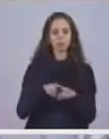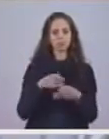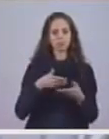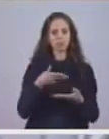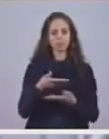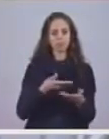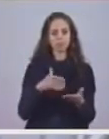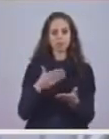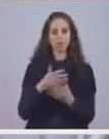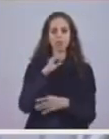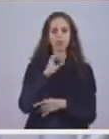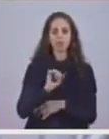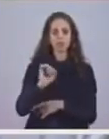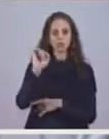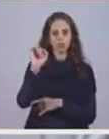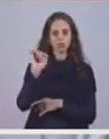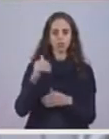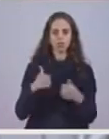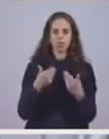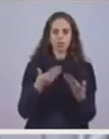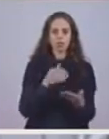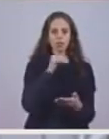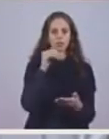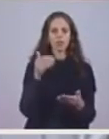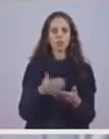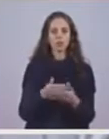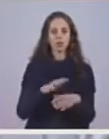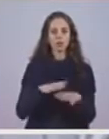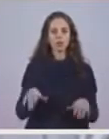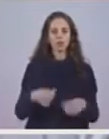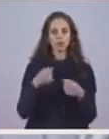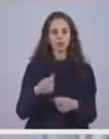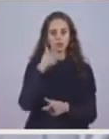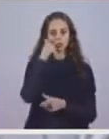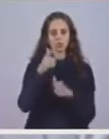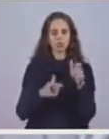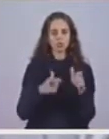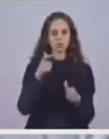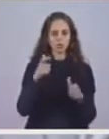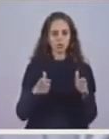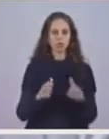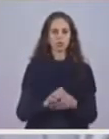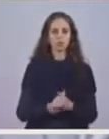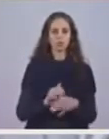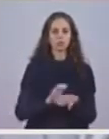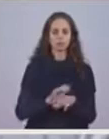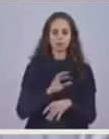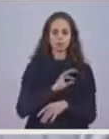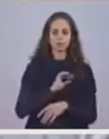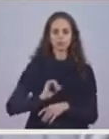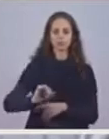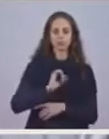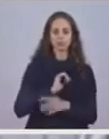que levou o vosso Filho a entregar-se à morte pela salvação dos homens. Por nosso Senhor